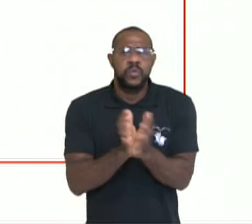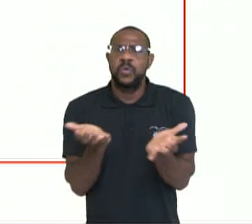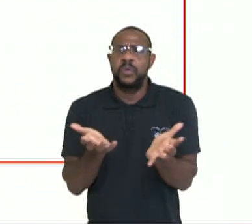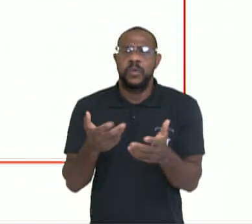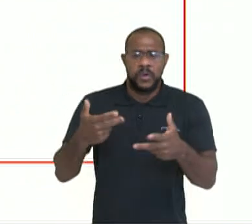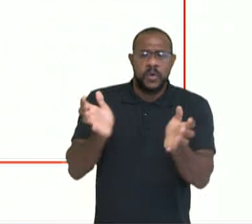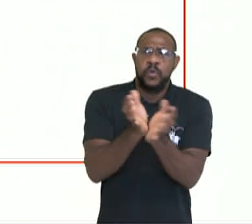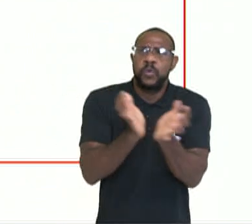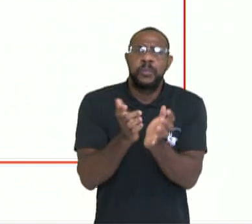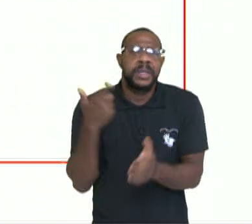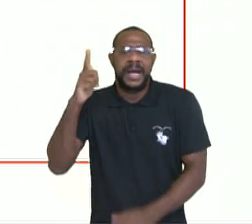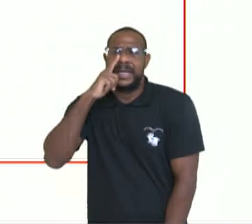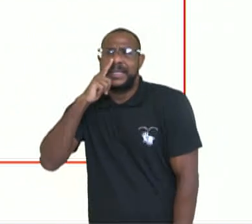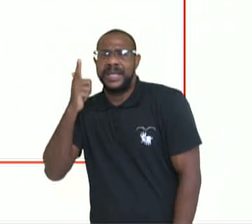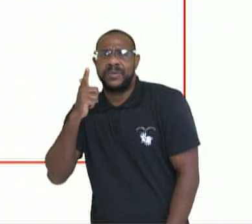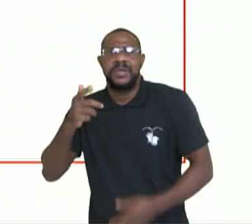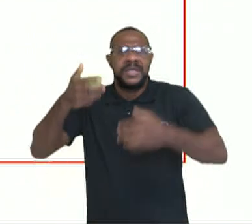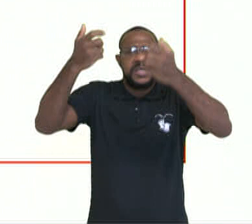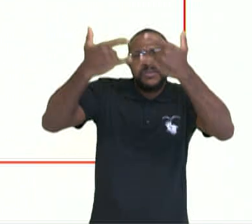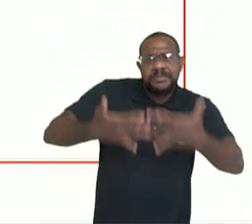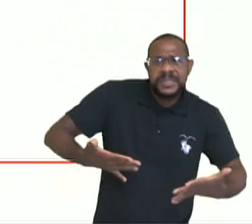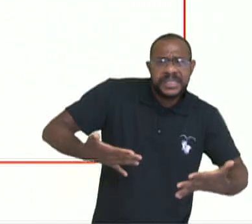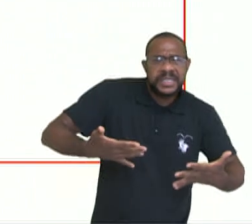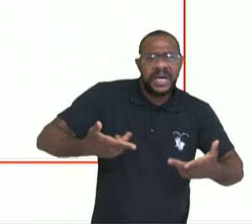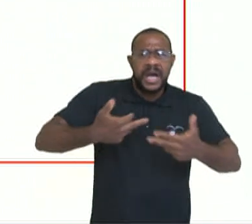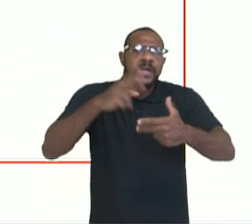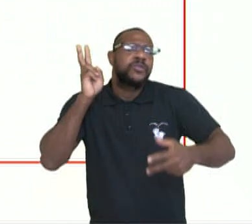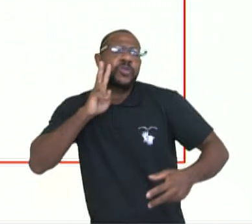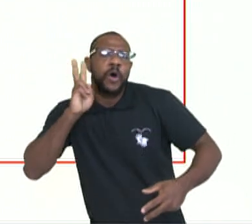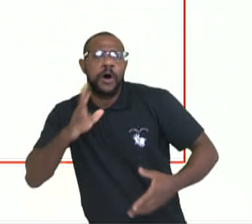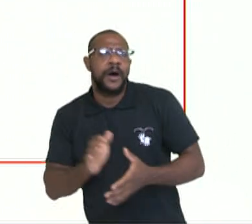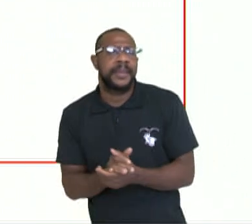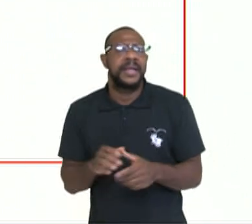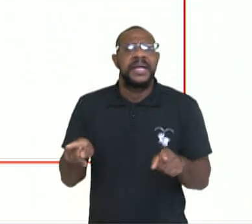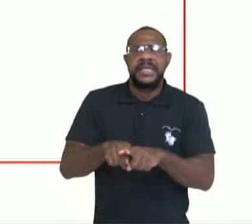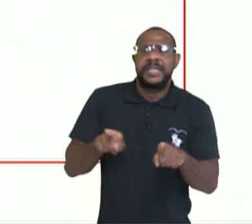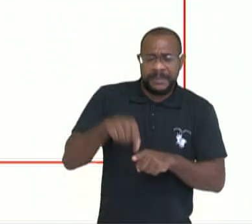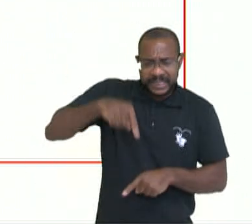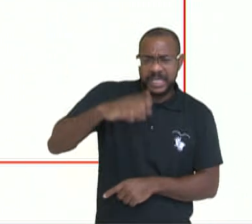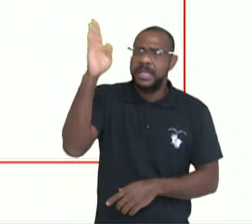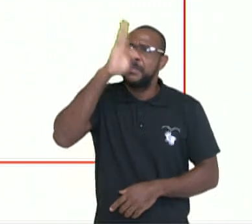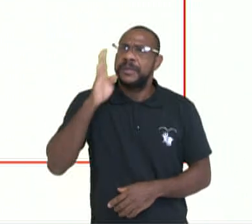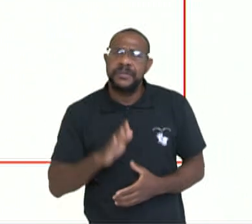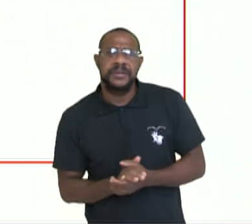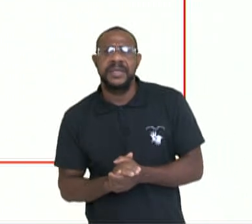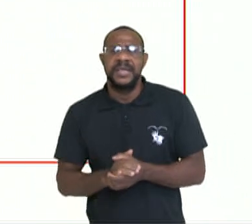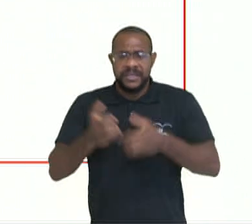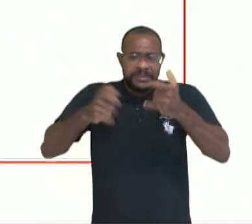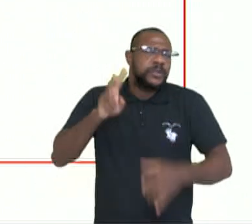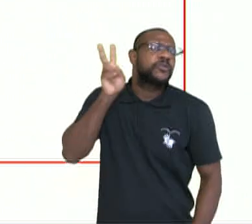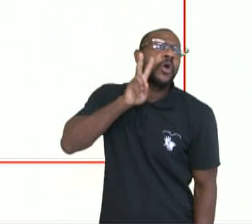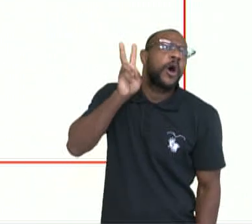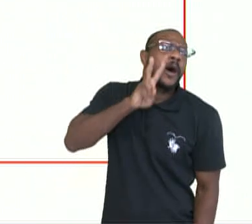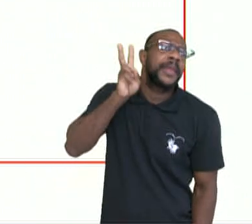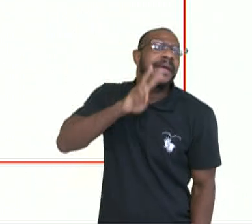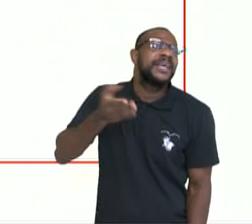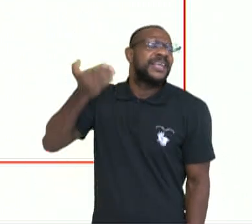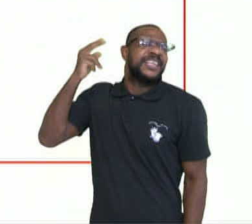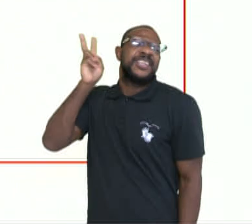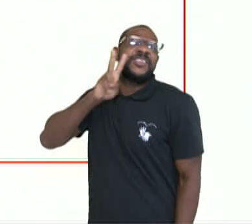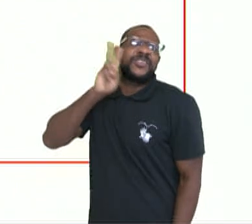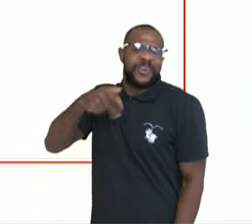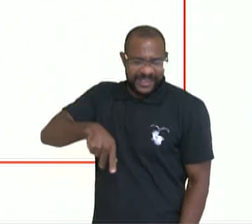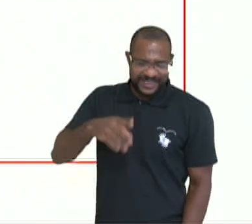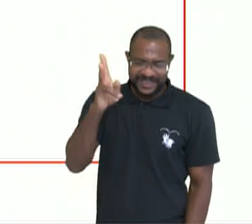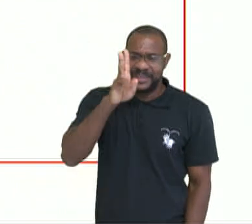de Poseidon e por aí vai? Ou da mitologia brasileira, falando dos nossos sacis, curupiras e por aí vai?